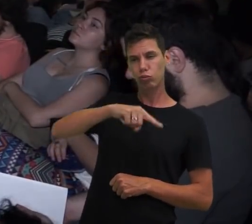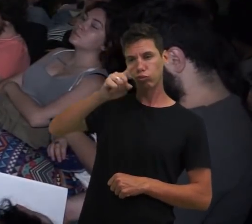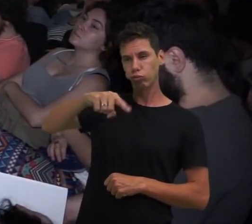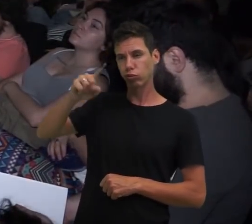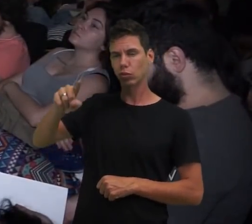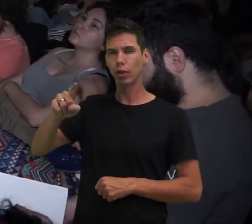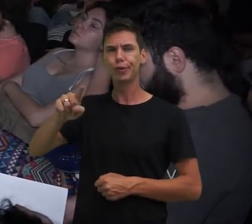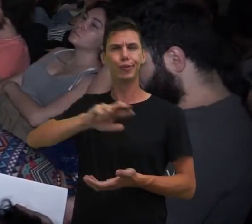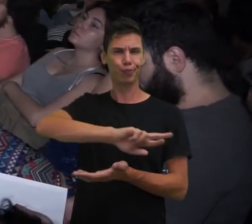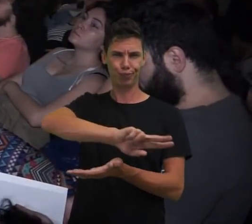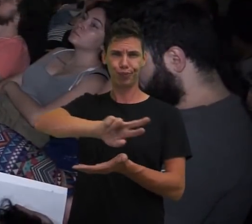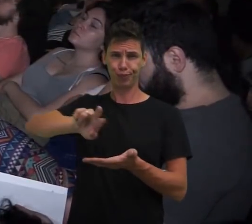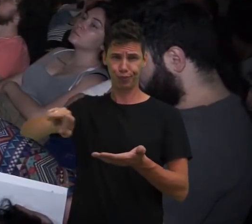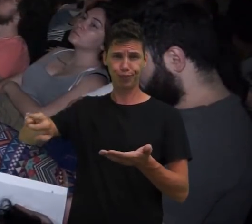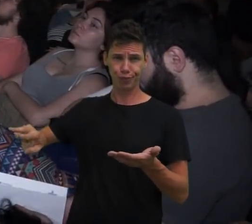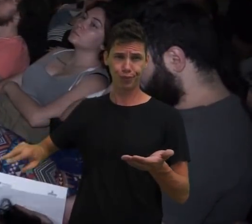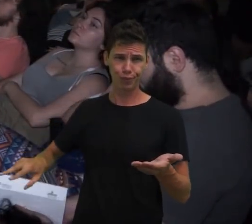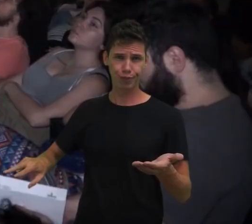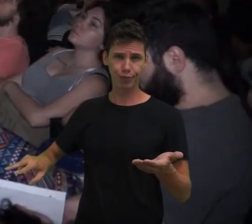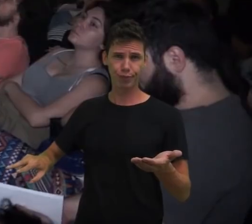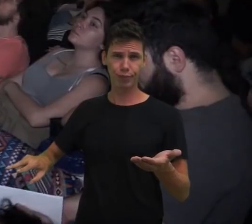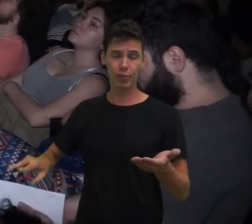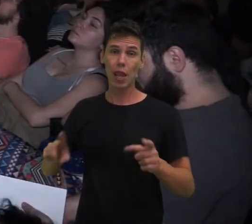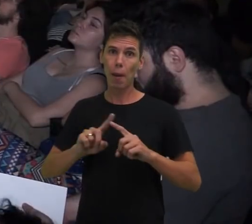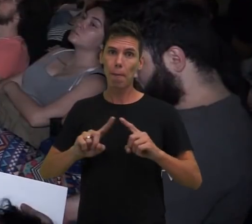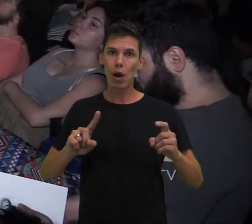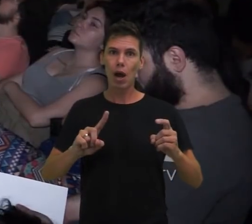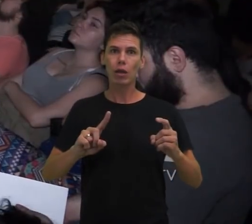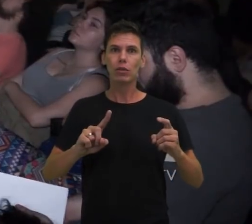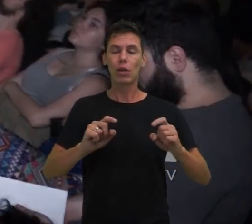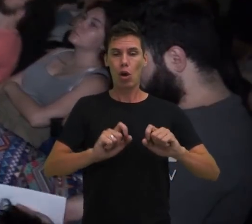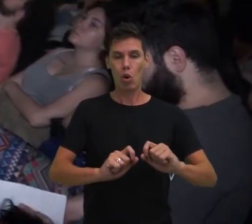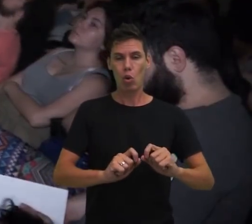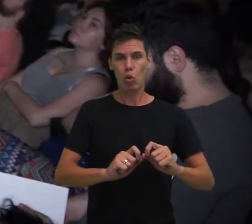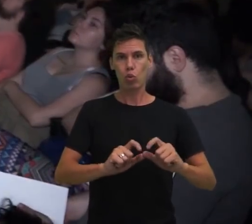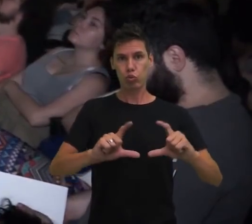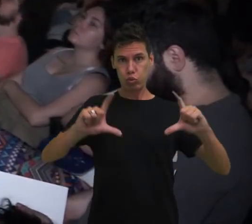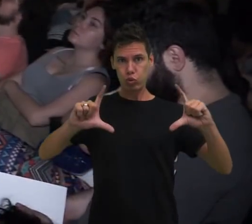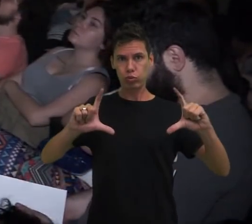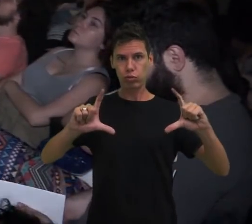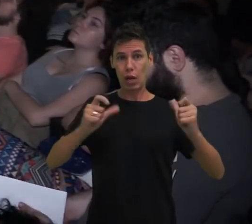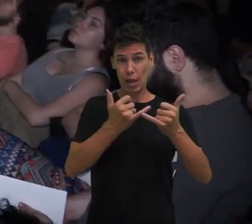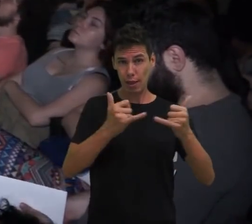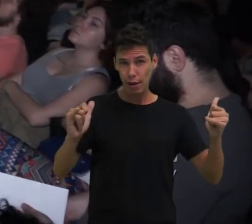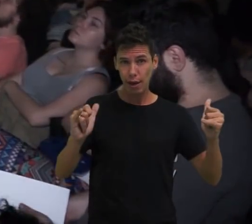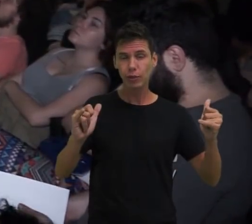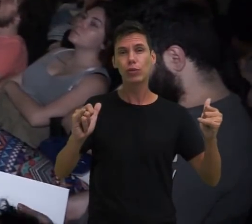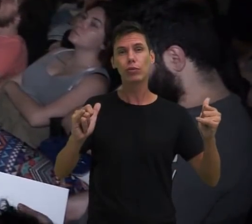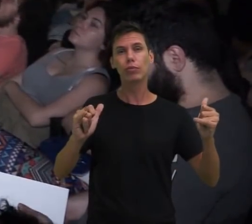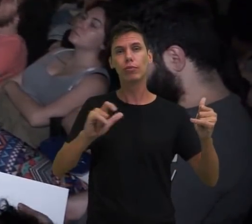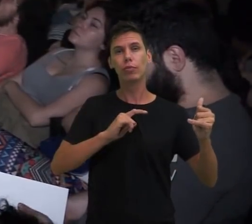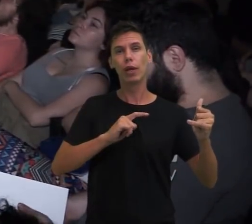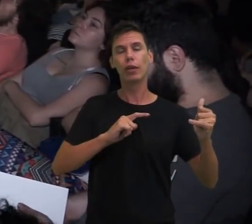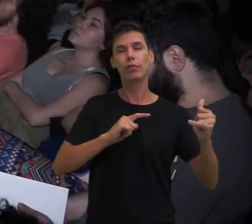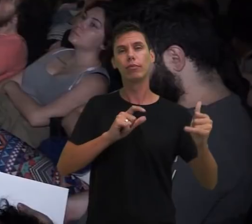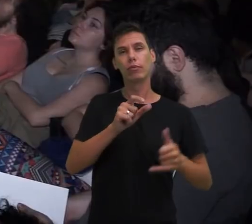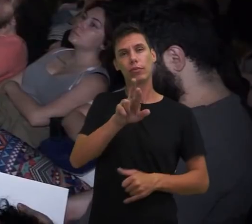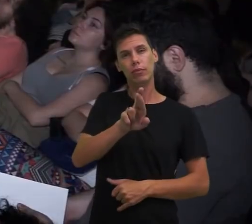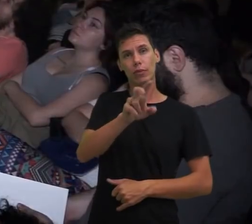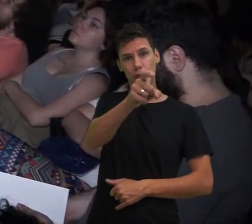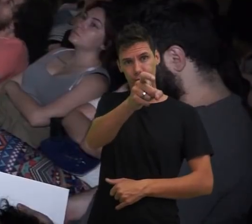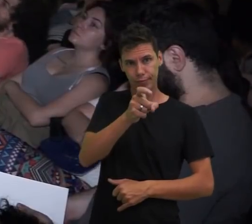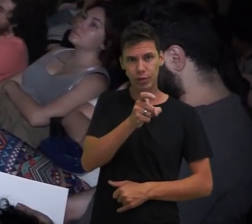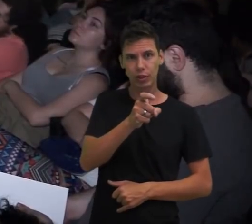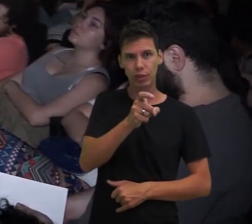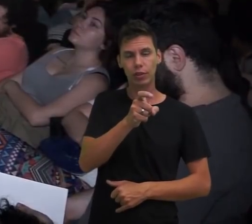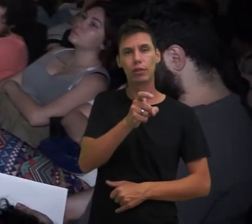e assim por diante. Mais energético que luz visível vem ultravioleta, depois ultravioleta raio-x,